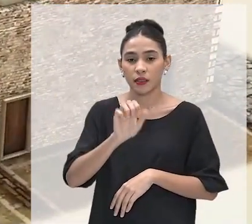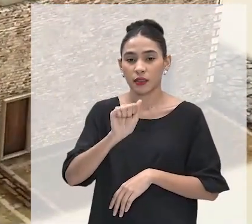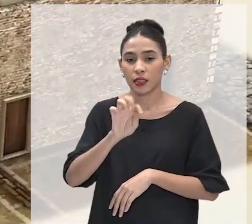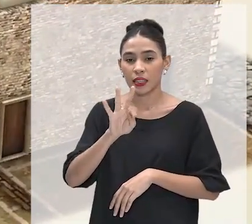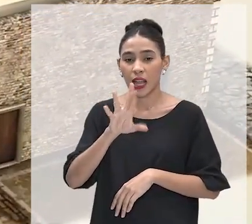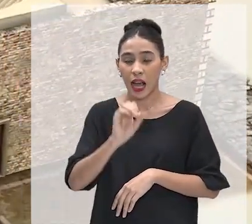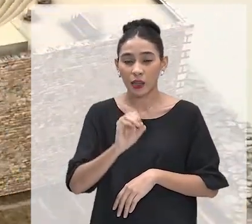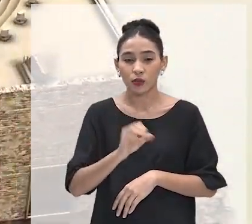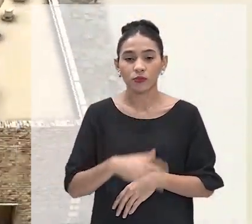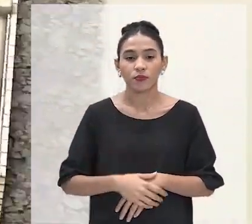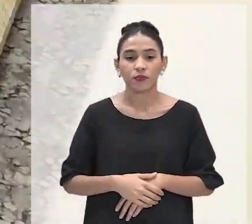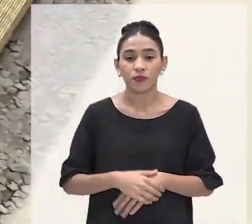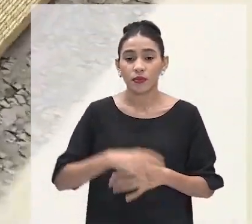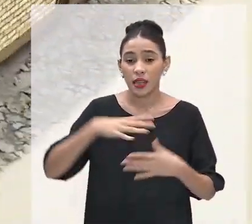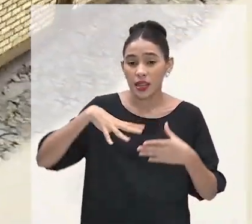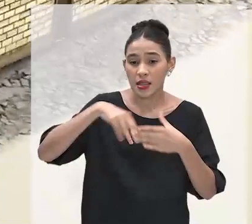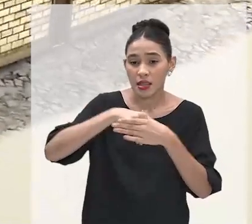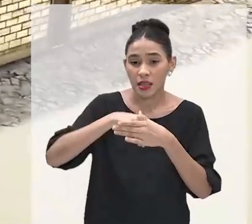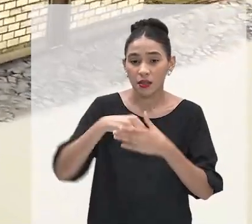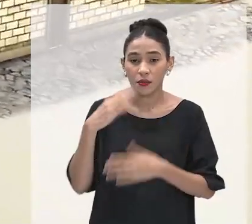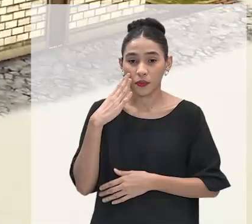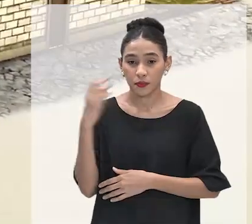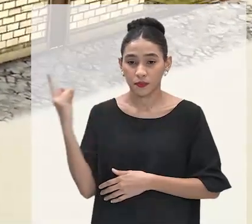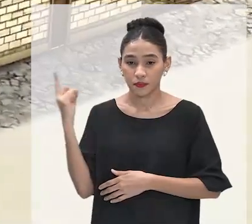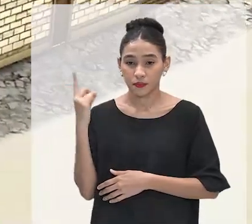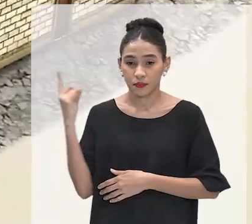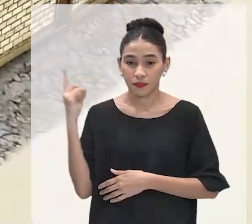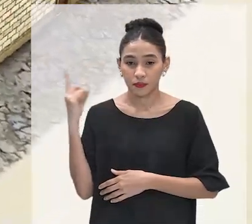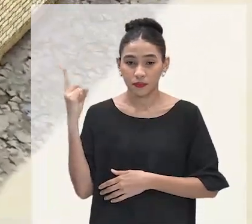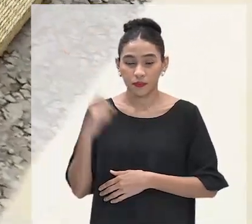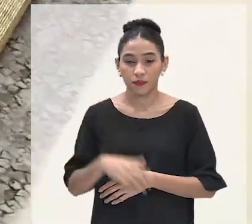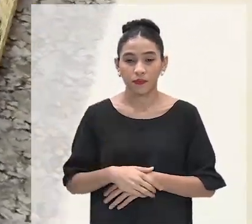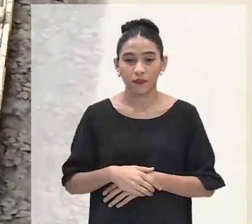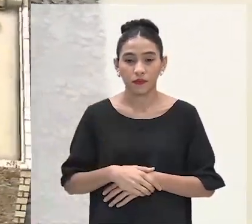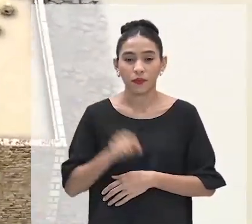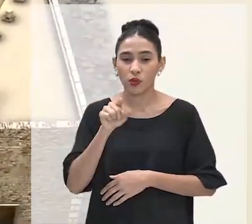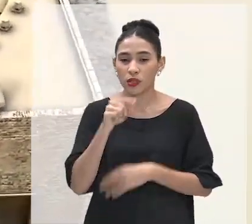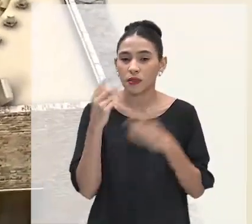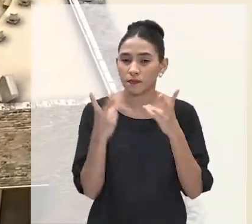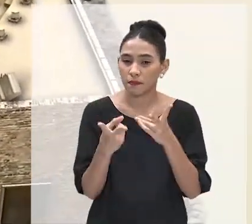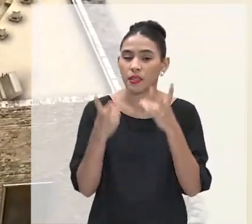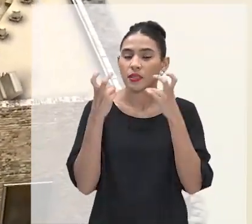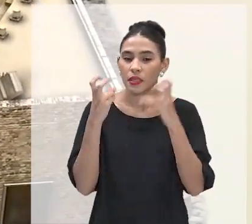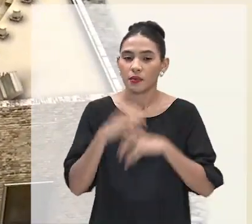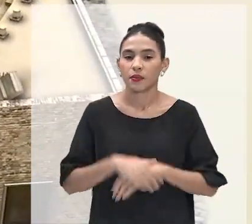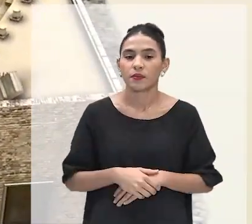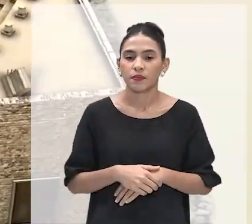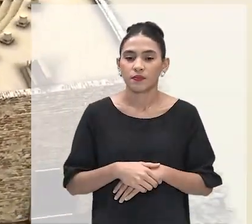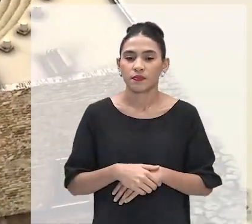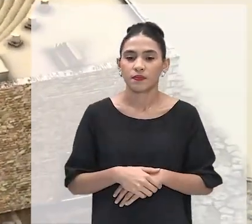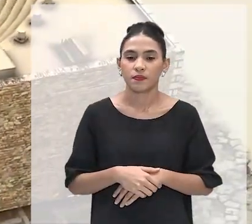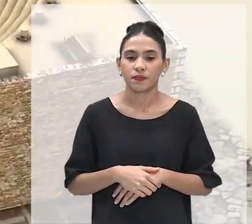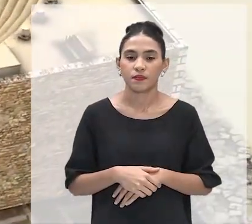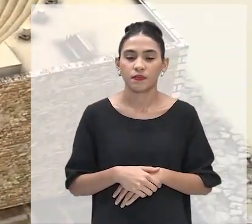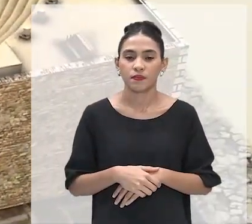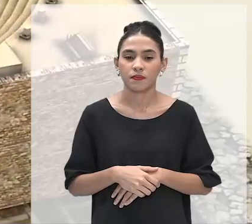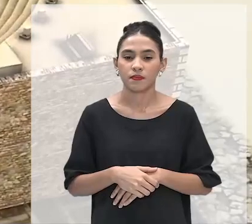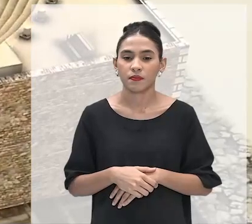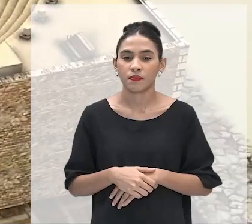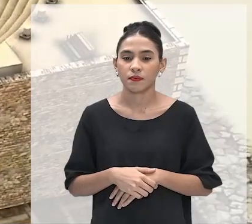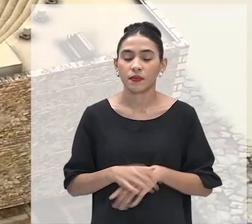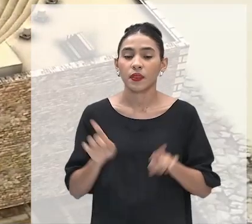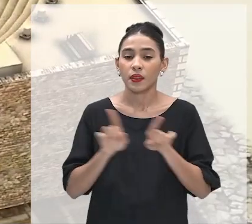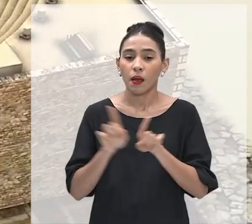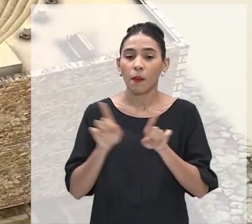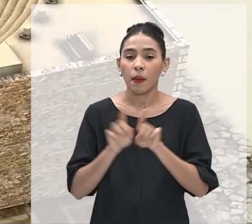adentrar, mesmo ele sendo um ambiente fechado, não estando mais das encostas, não é verdade? A questão da acústica